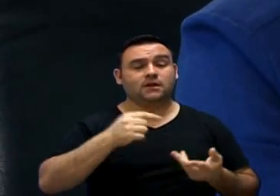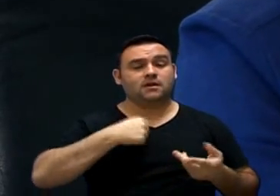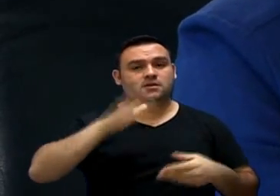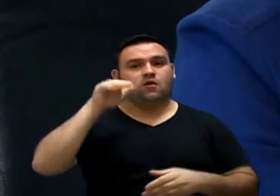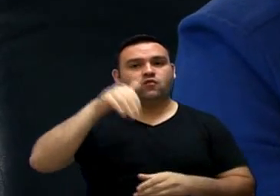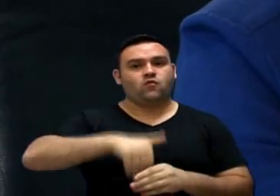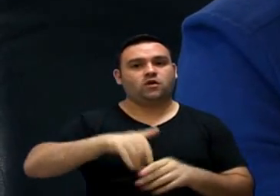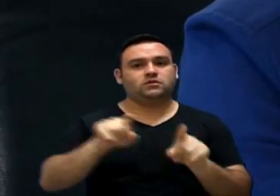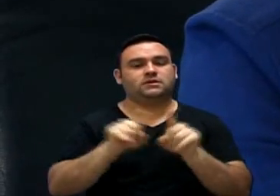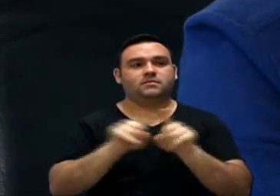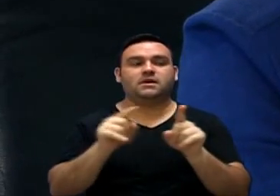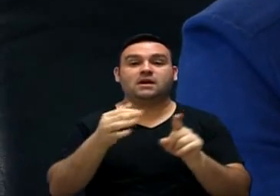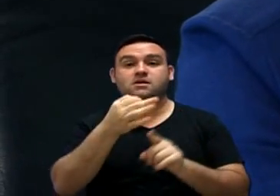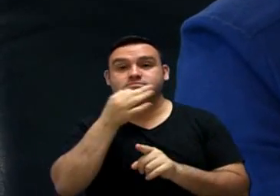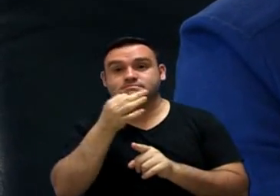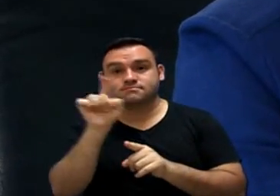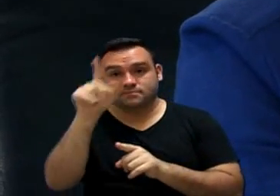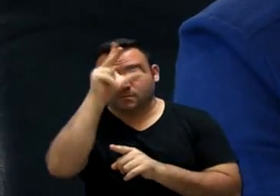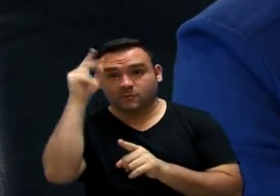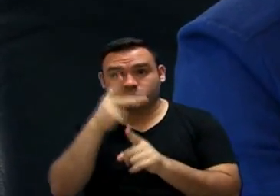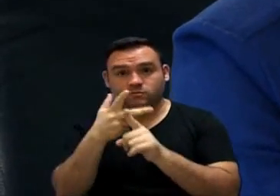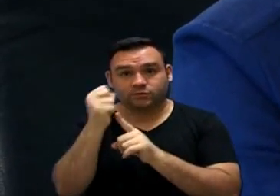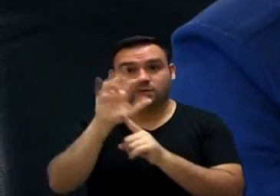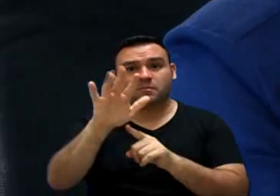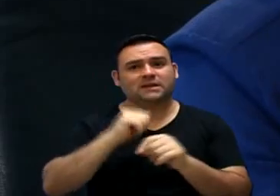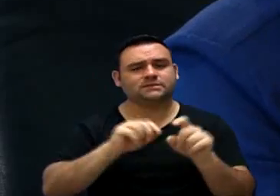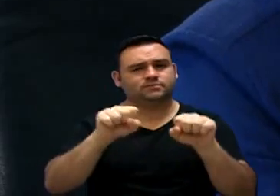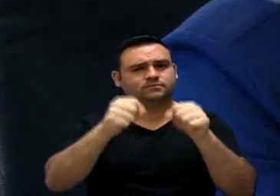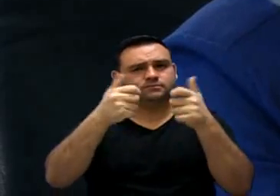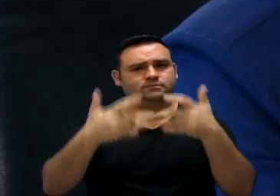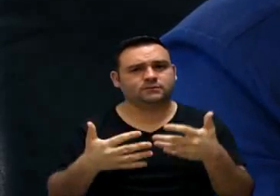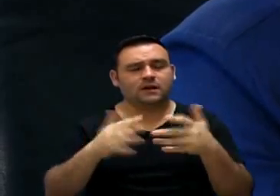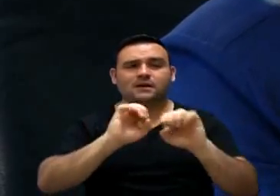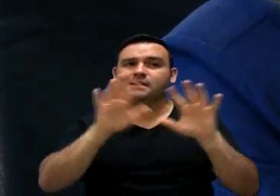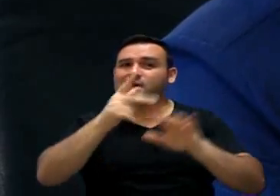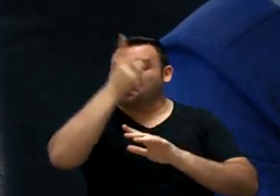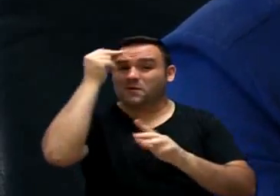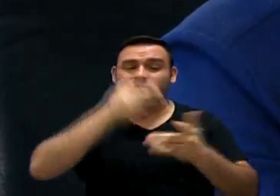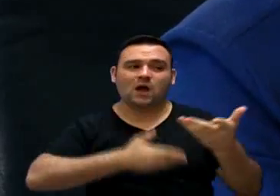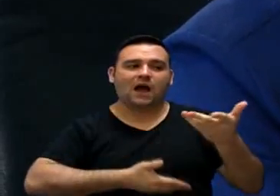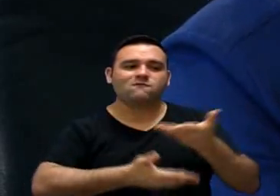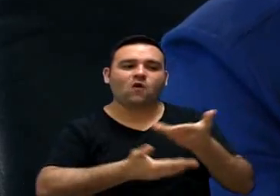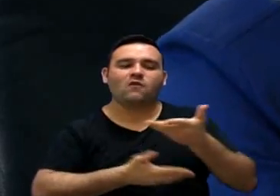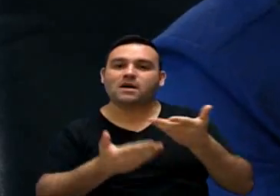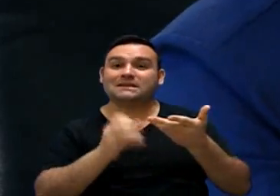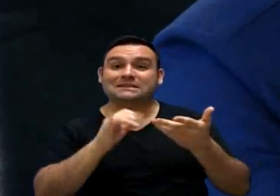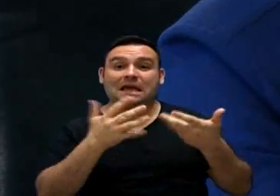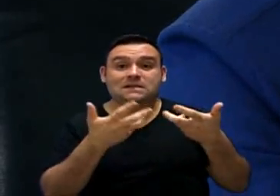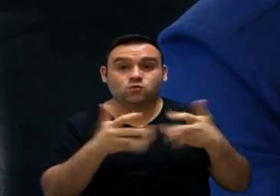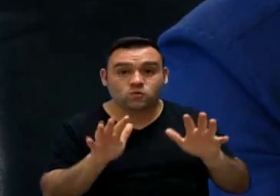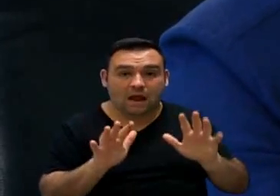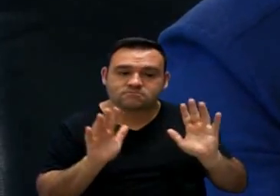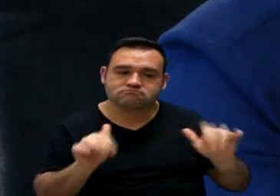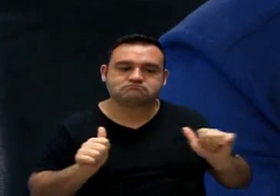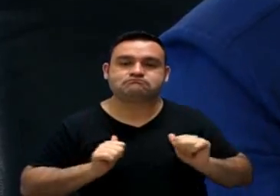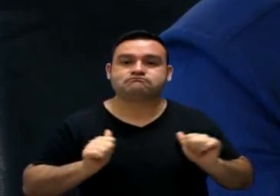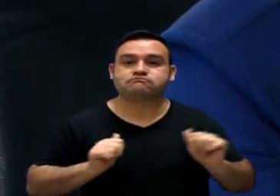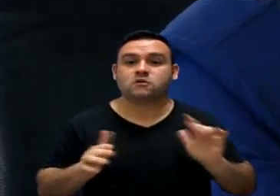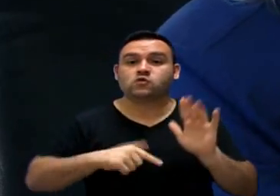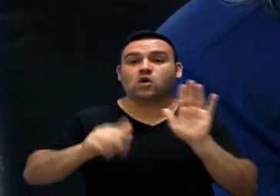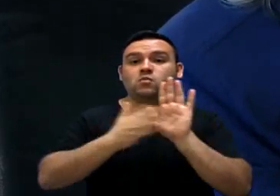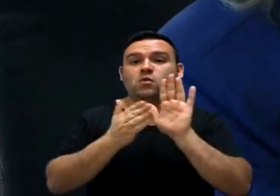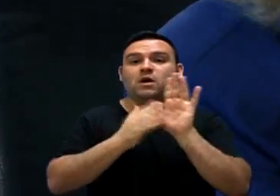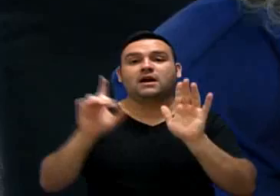votar pela derrubada do veto. Mas está claro aqui que a prefeitura não vai se envolver se ela não quiser em campanhas que a gente propõe aqui.